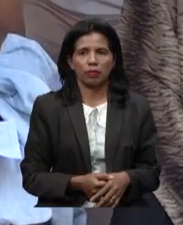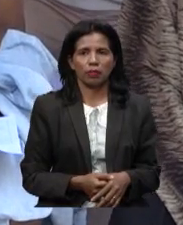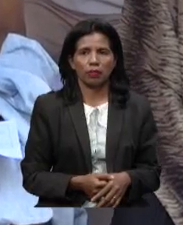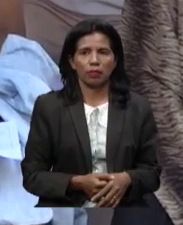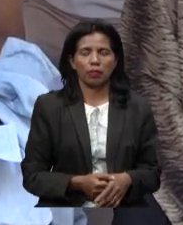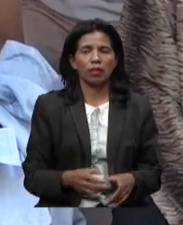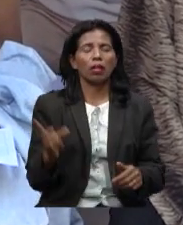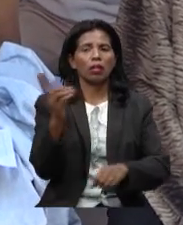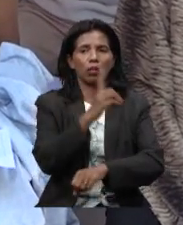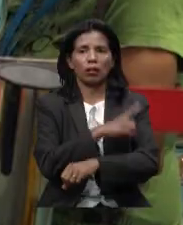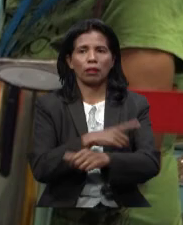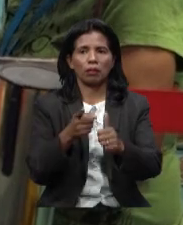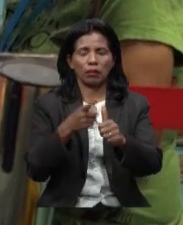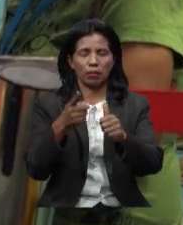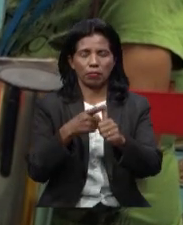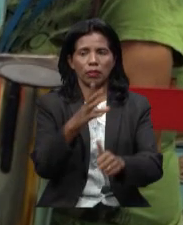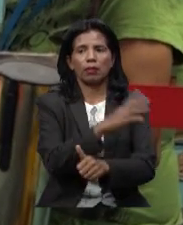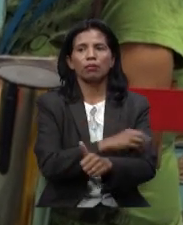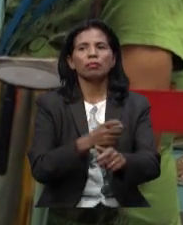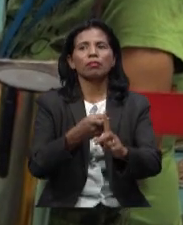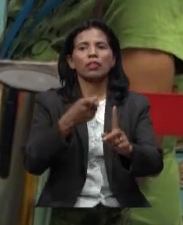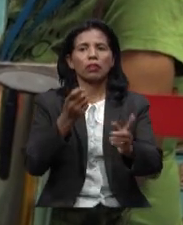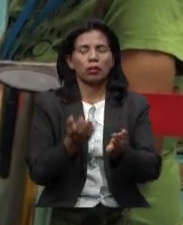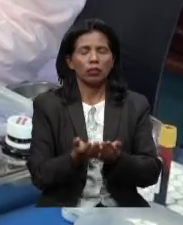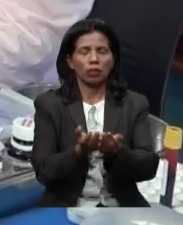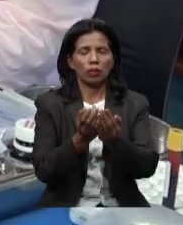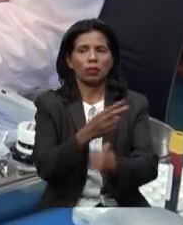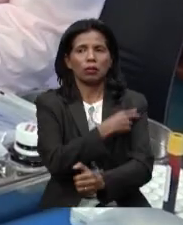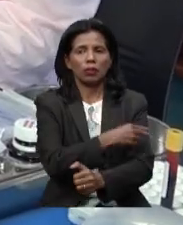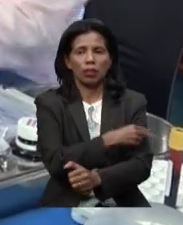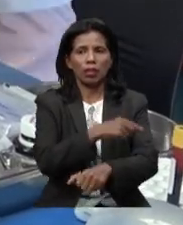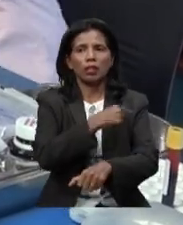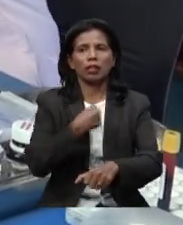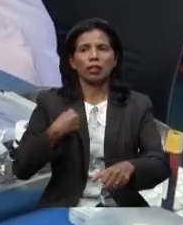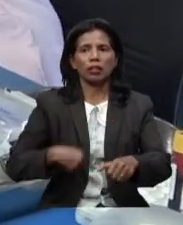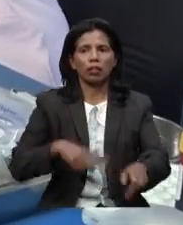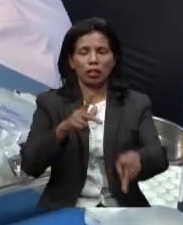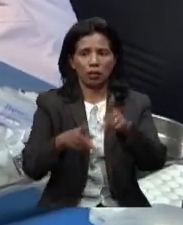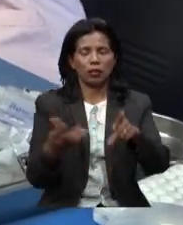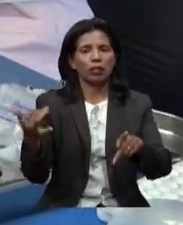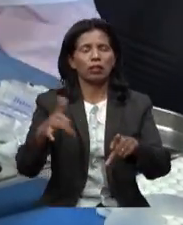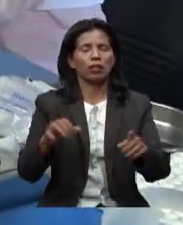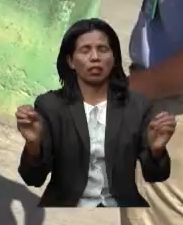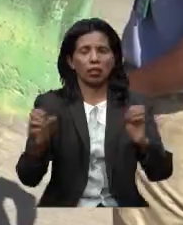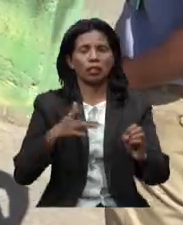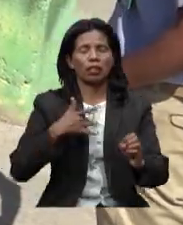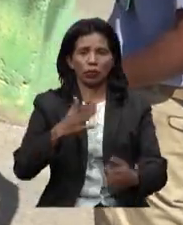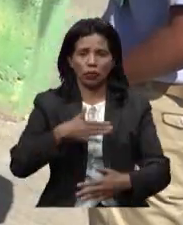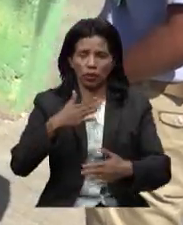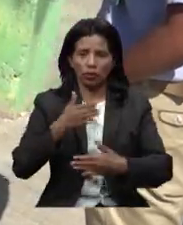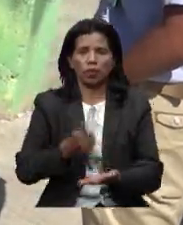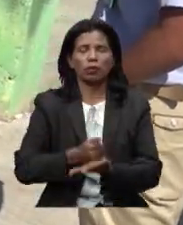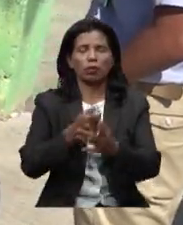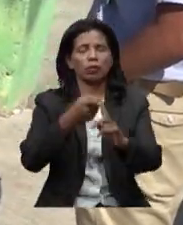Loron dahulu consulta especializado o Siro Hospital Sina Pisark, comunidade Sira Lamenta o atendimento do